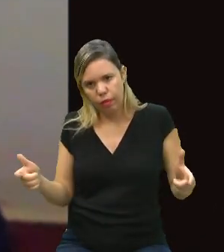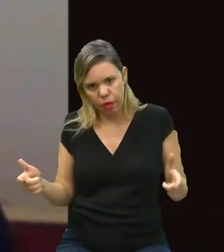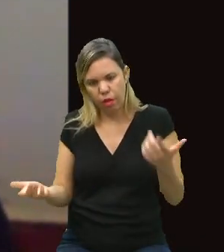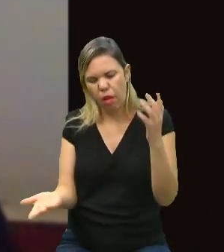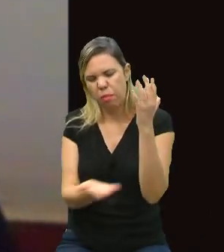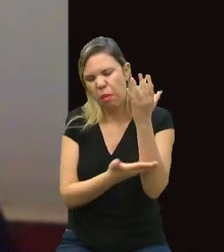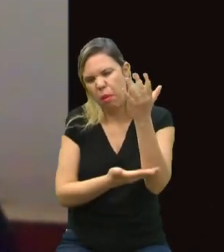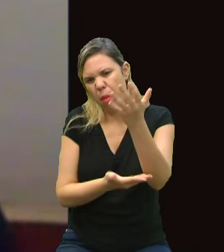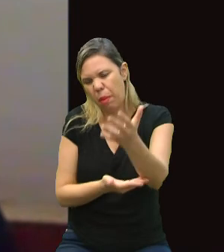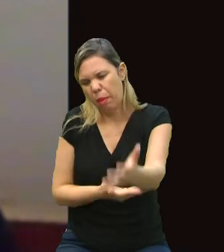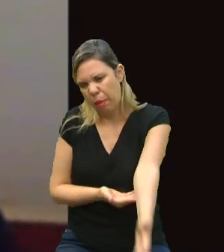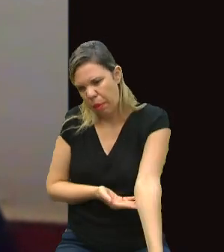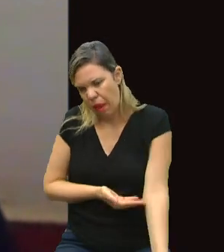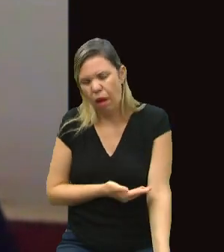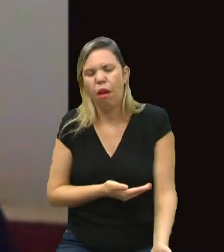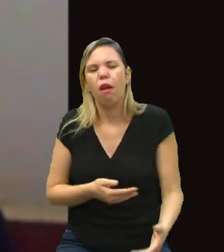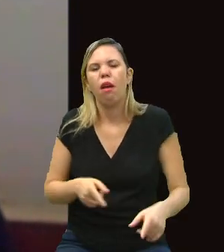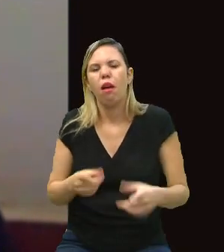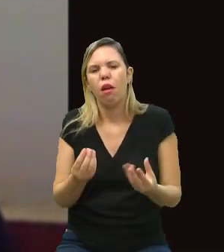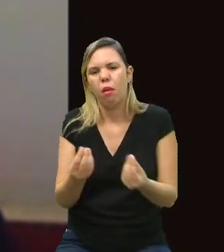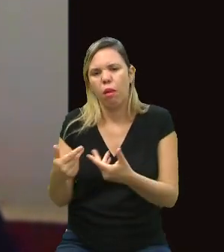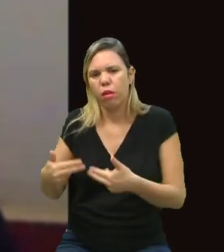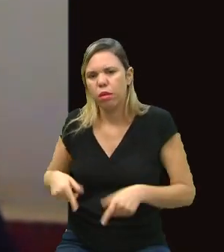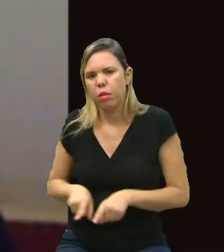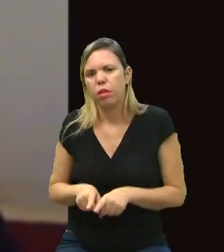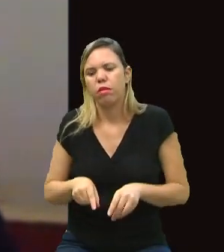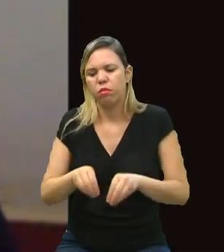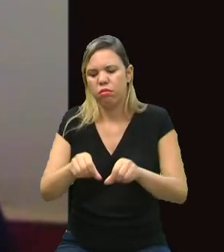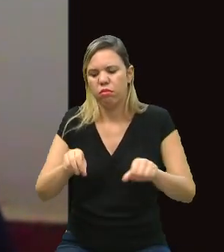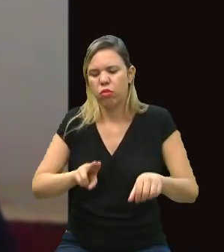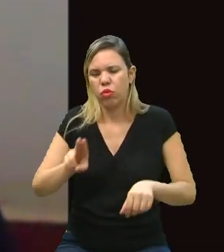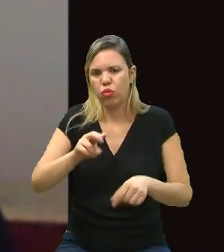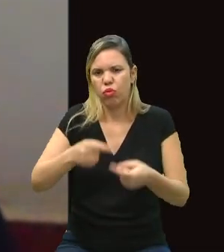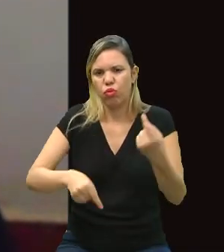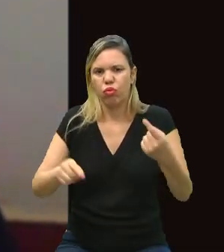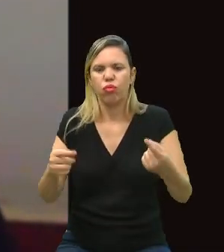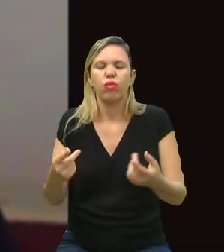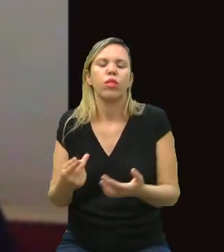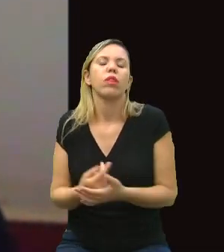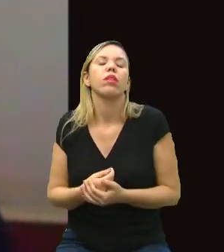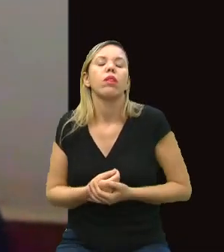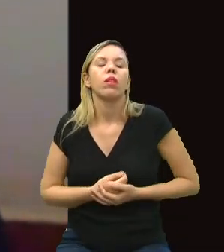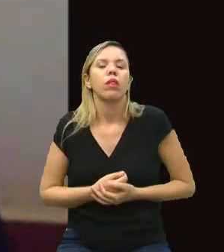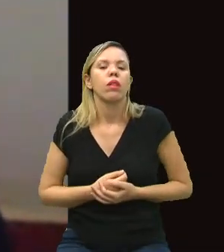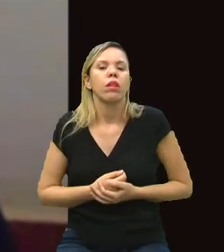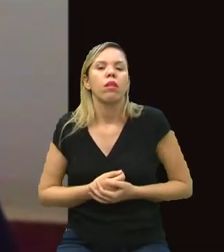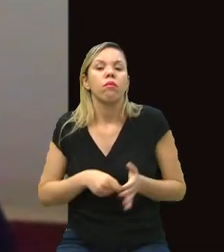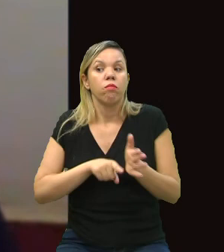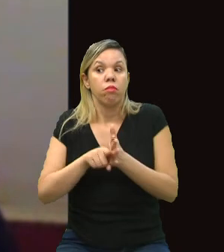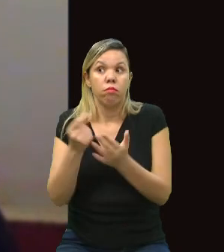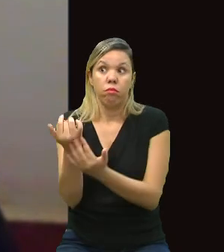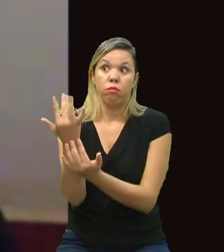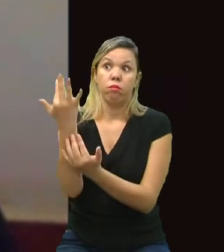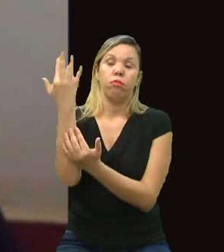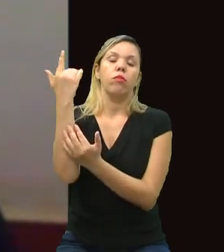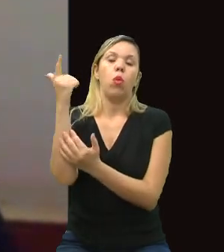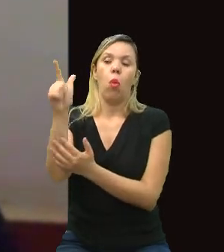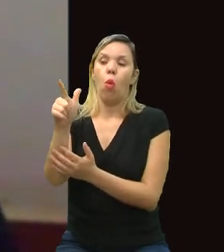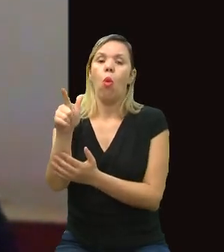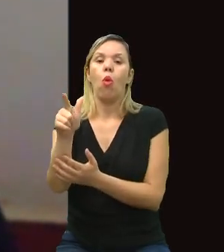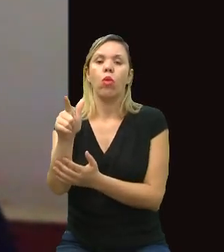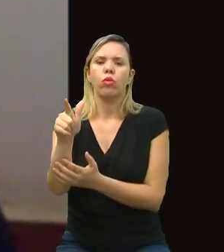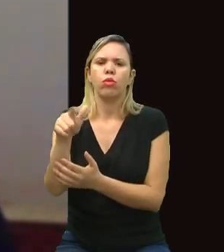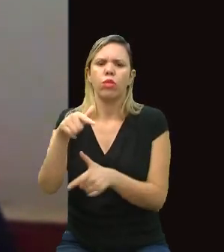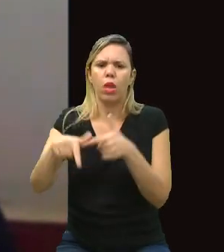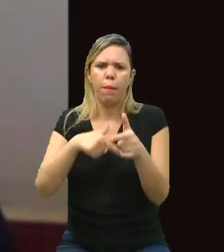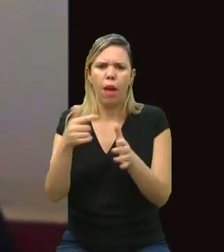terra, esses dados de emissões também consideram outros setores produtivos e econômicos. O setor de agropecuária, que